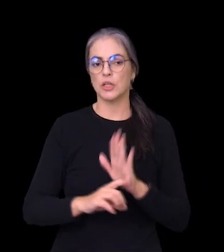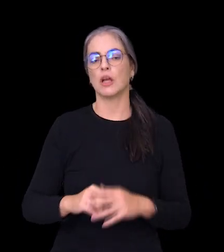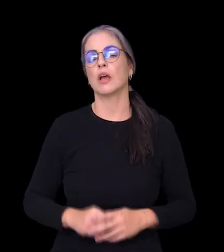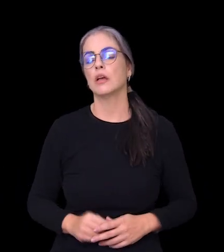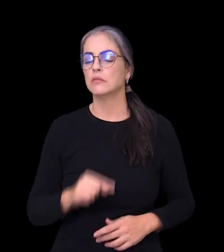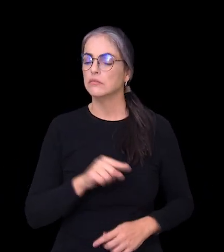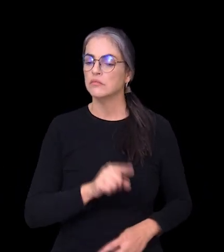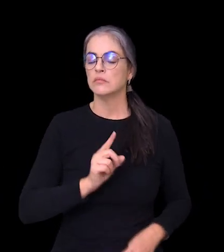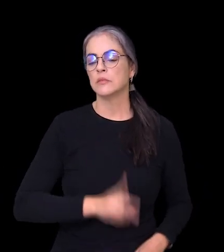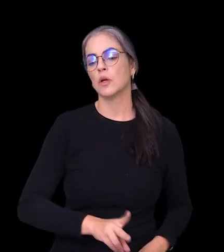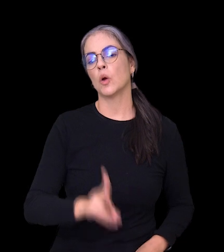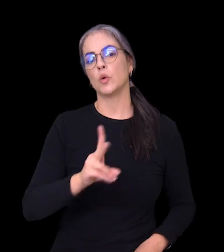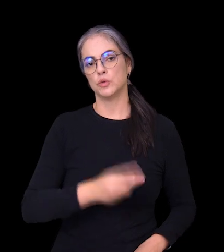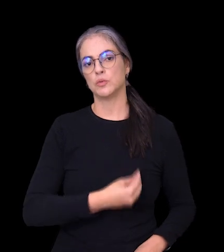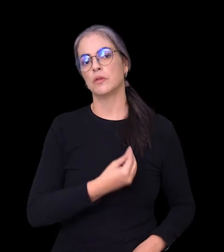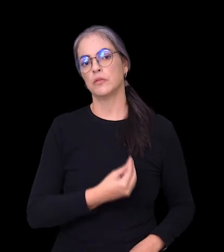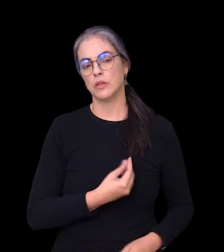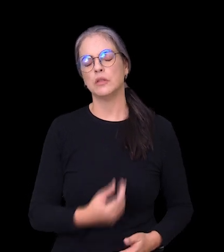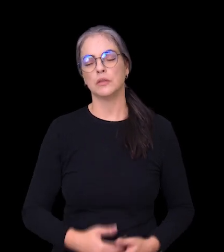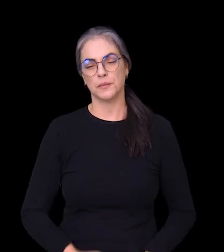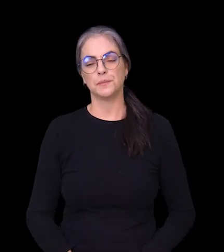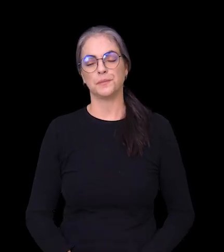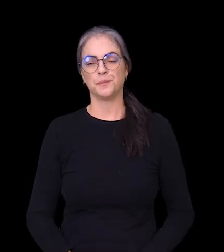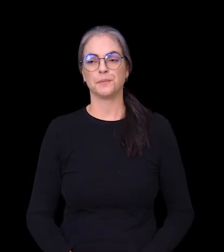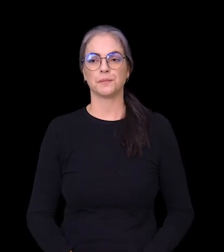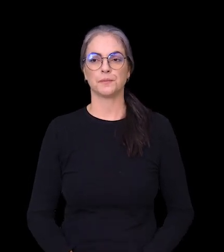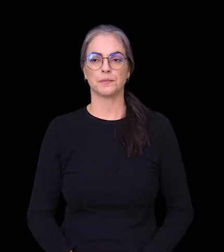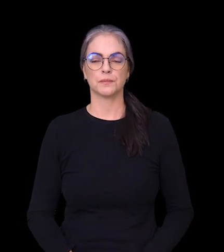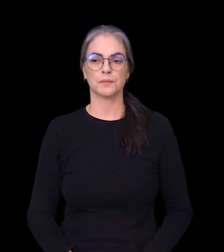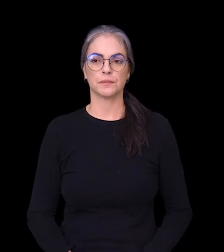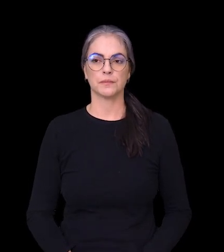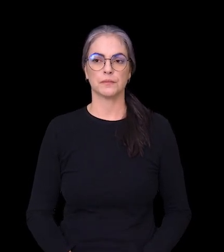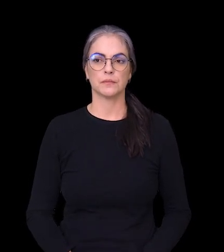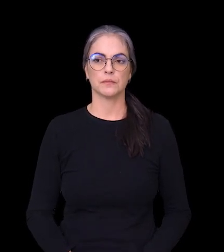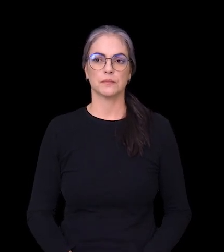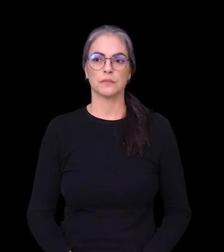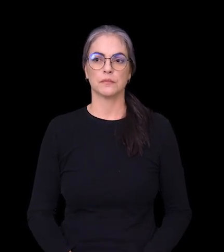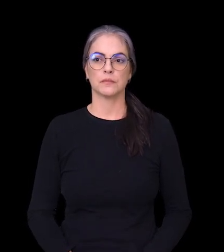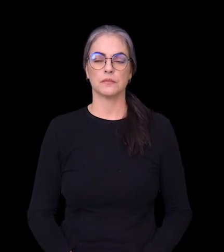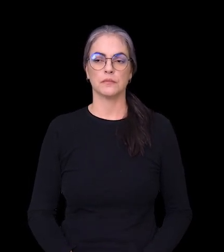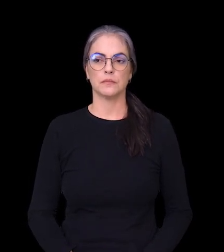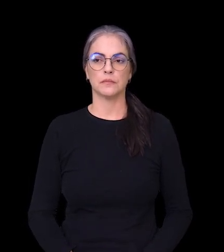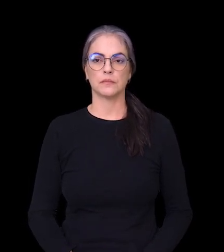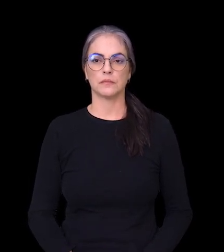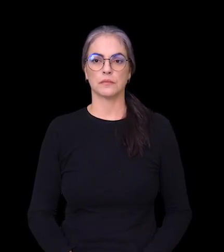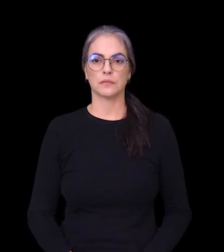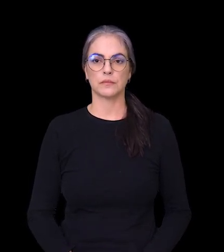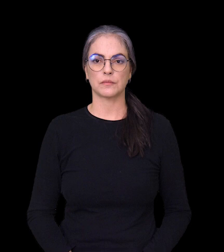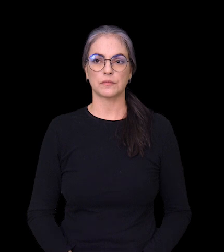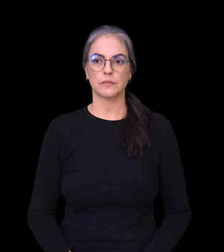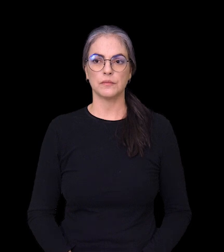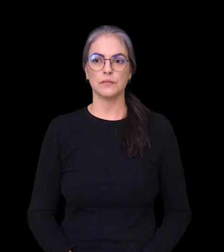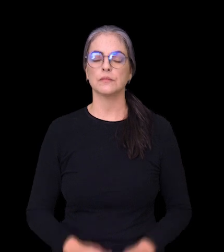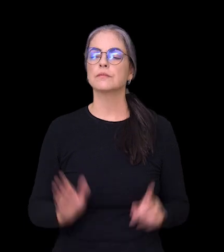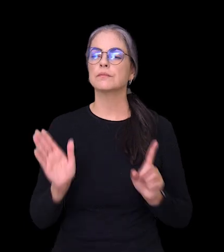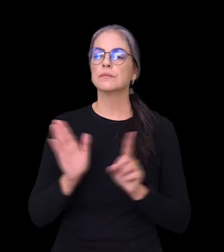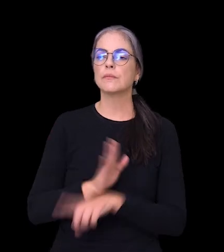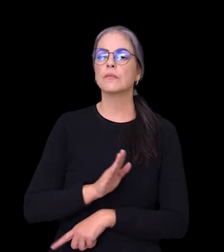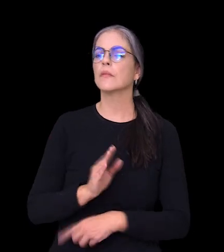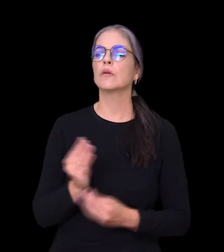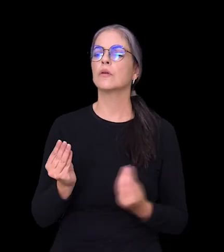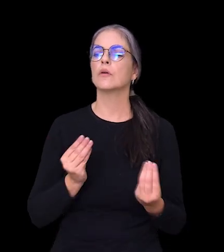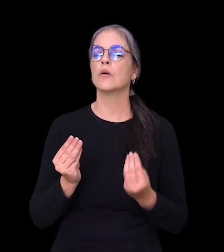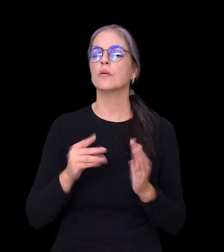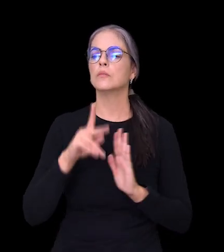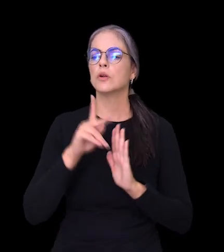seguir e alcançar seu pleno potencial, que era o que a gente falava no início. Sim, deputada Ana, o que está previsto nesse projeto de